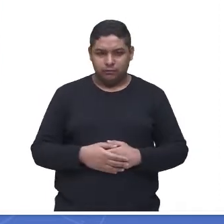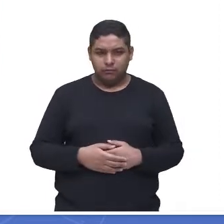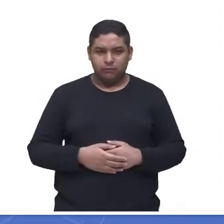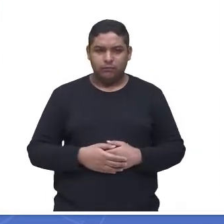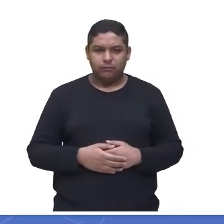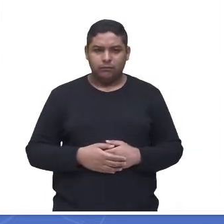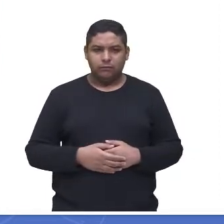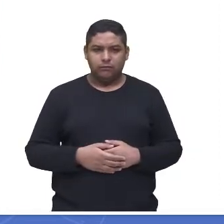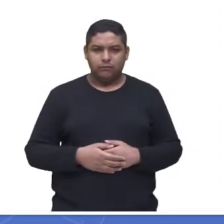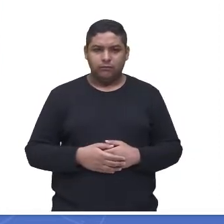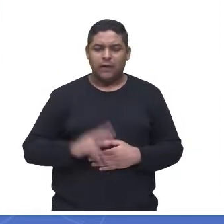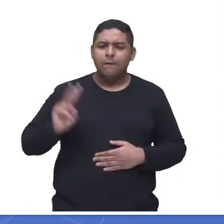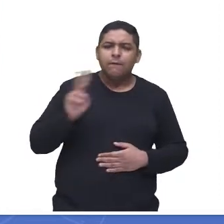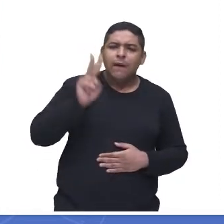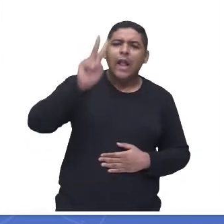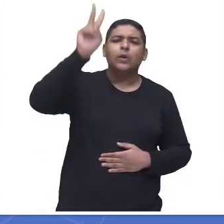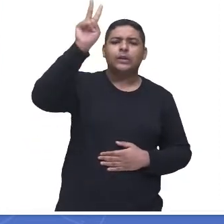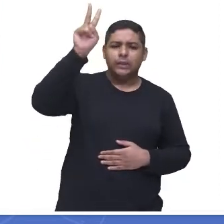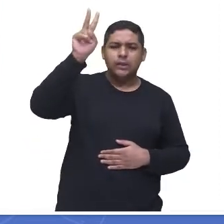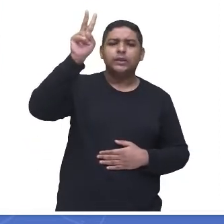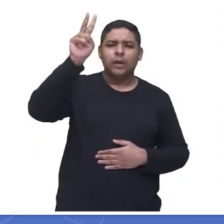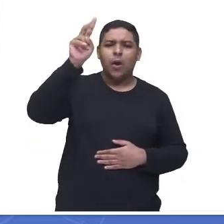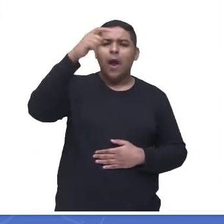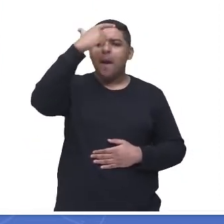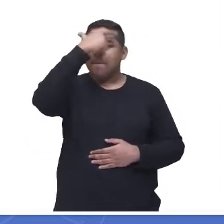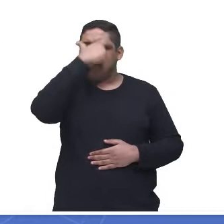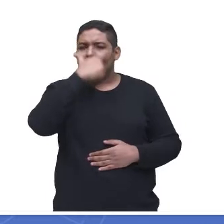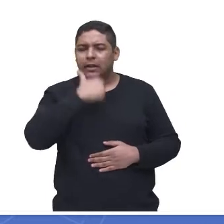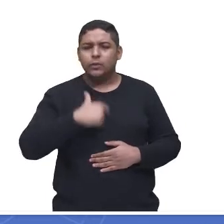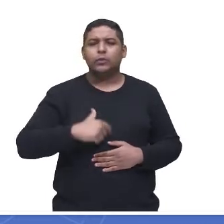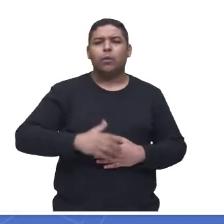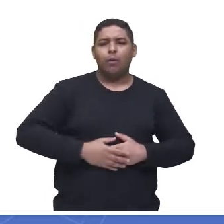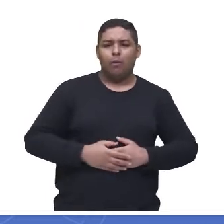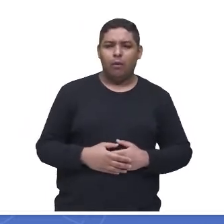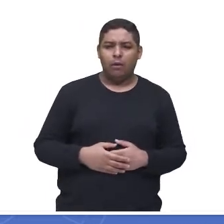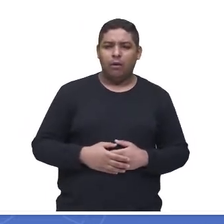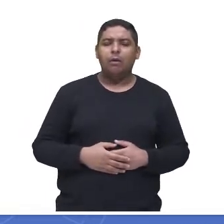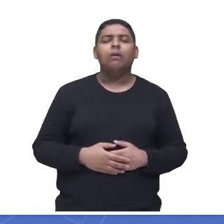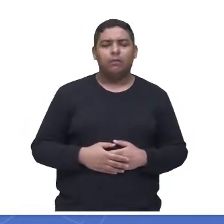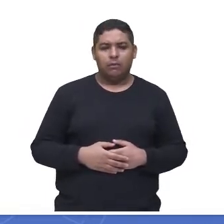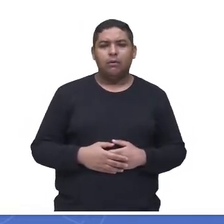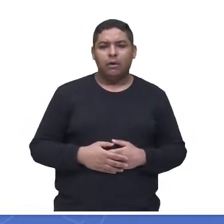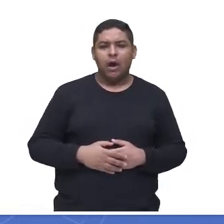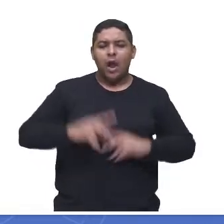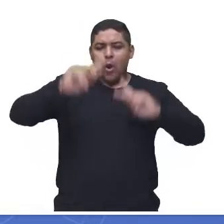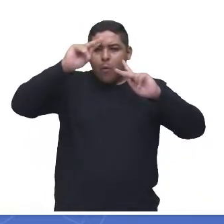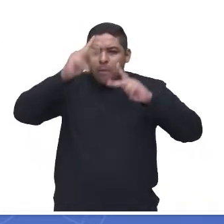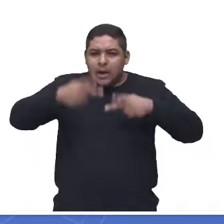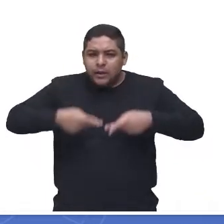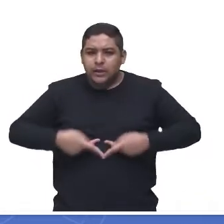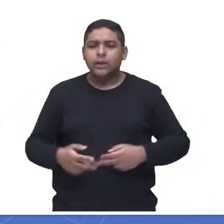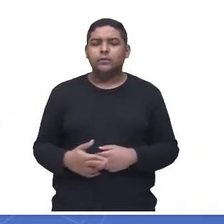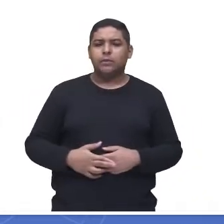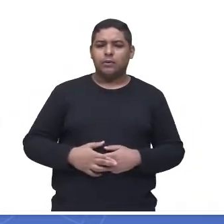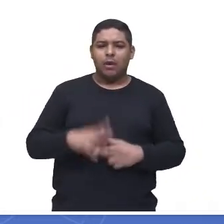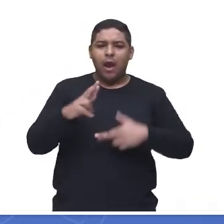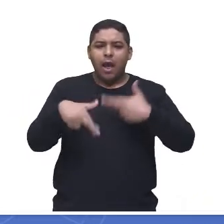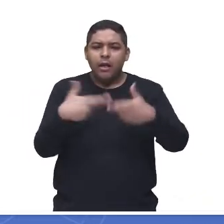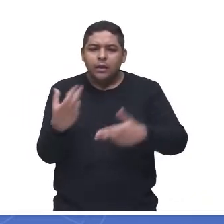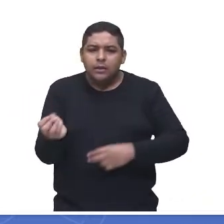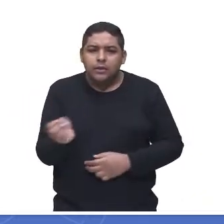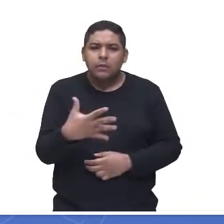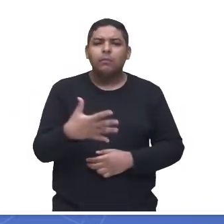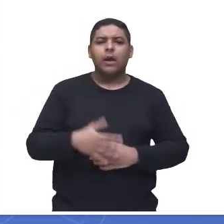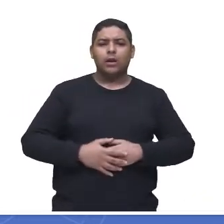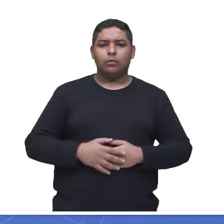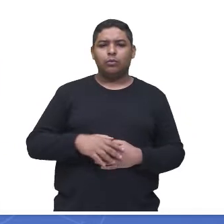ó, a valorização do indivíduo, humanismo, renascimento, revolução